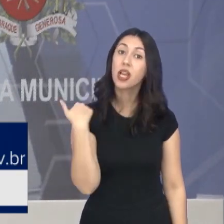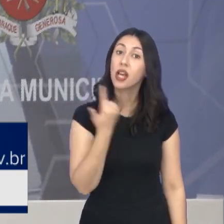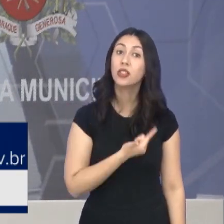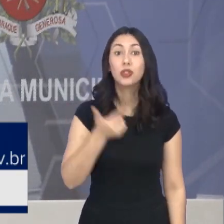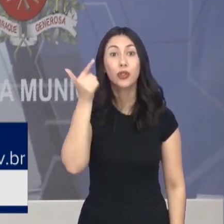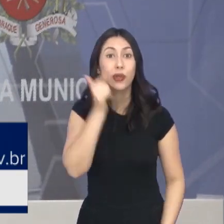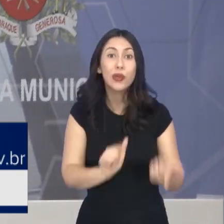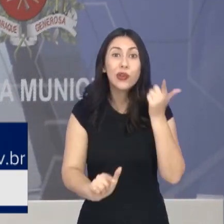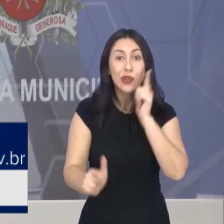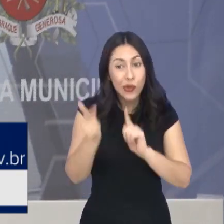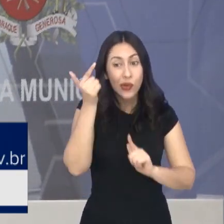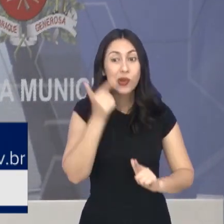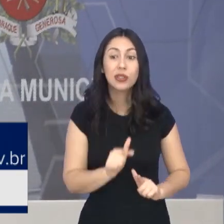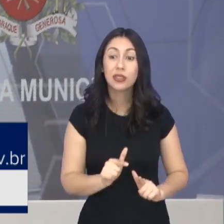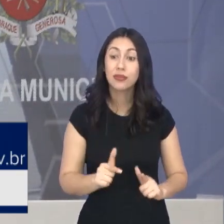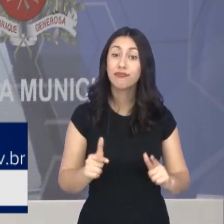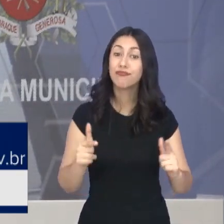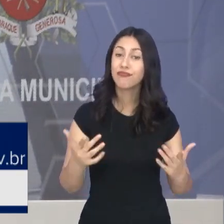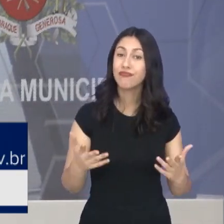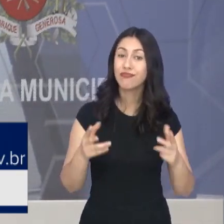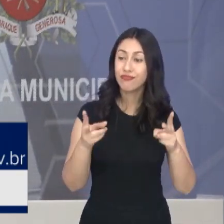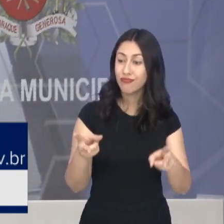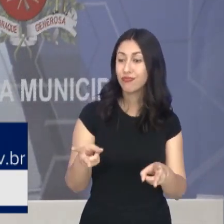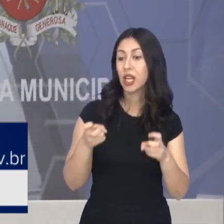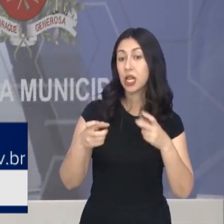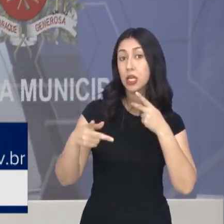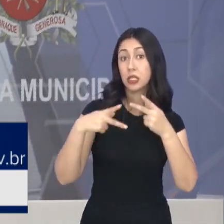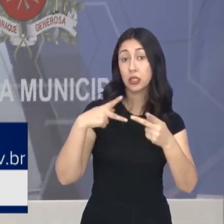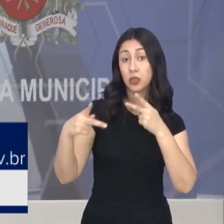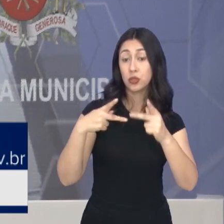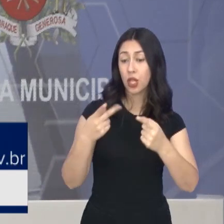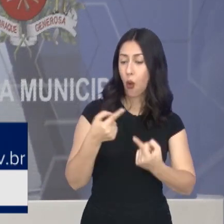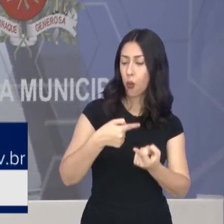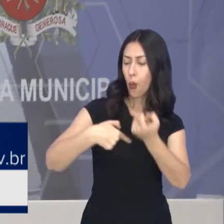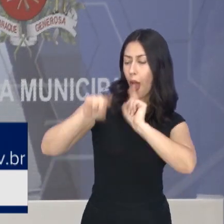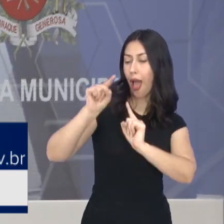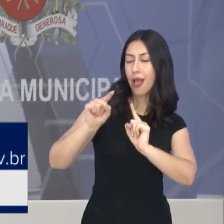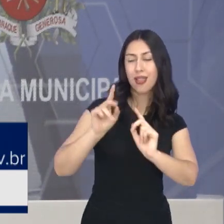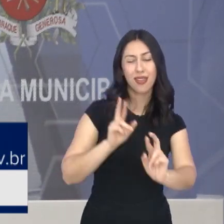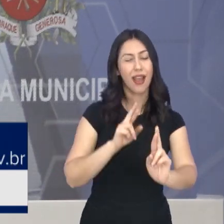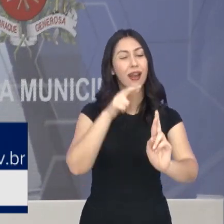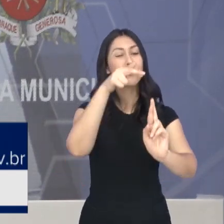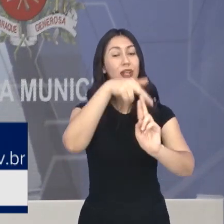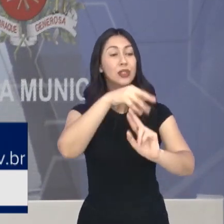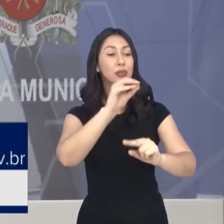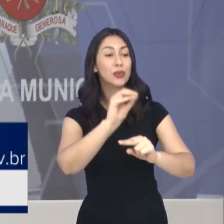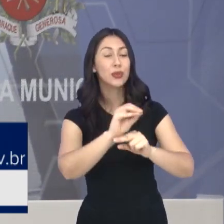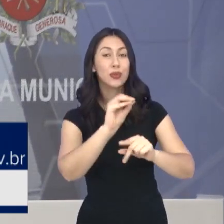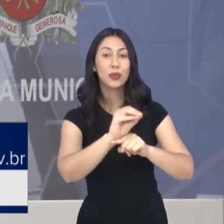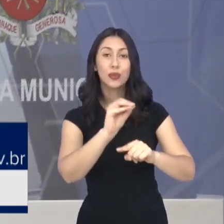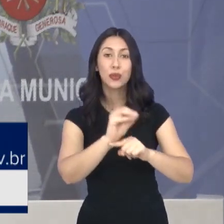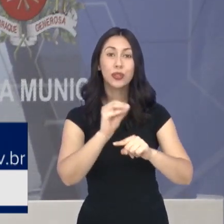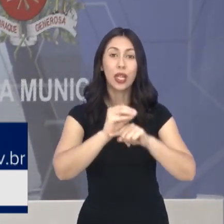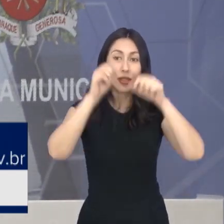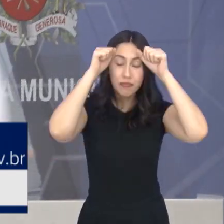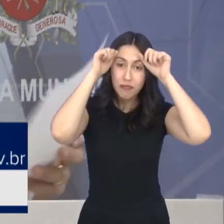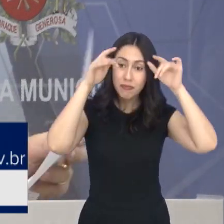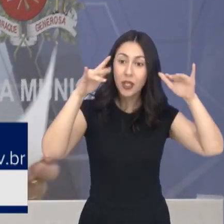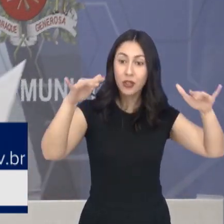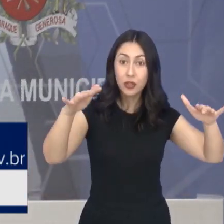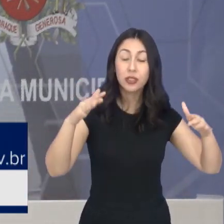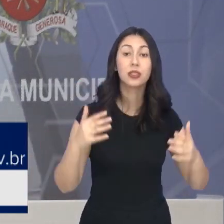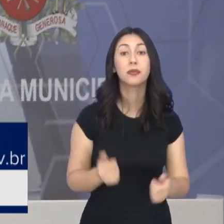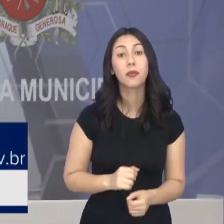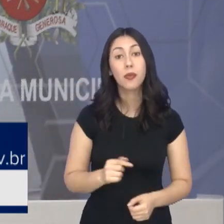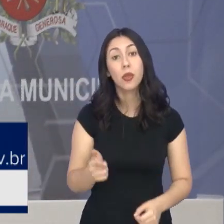conquistas e, enfim, a gente enxergar São José dos Campos sendo uma referência no tratamento para os autistas.